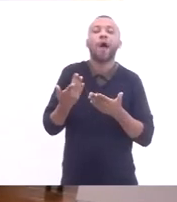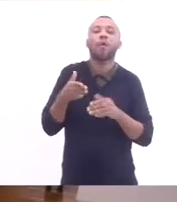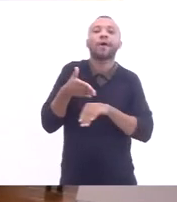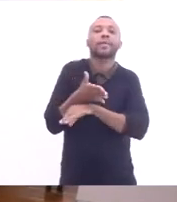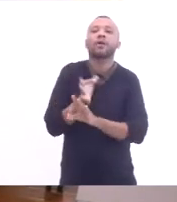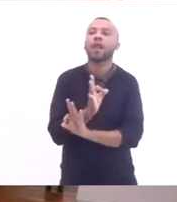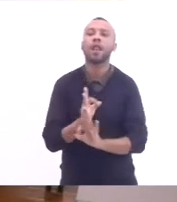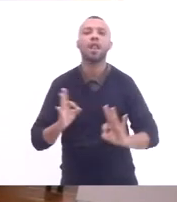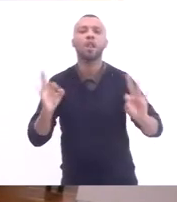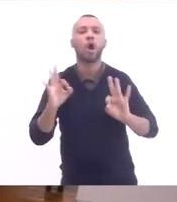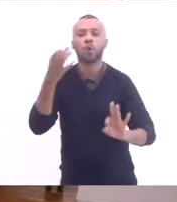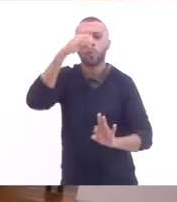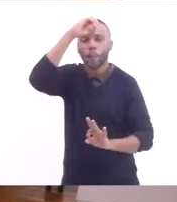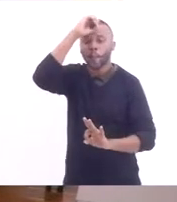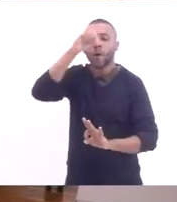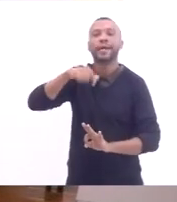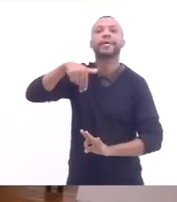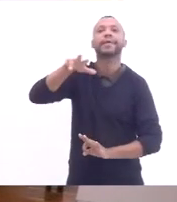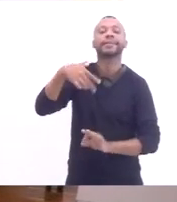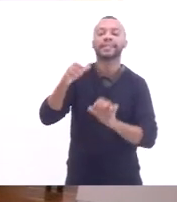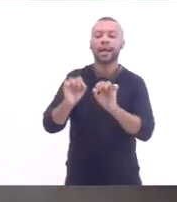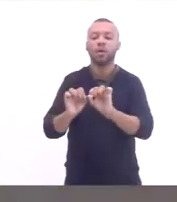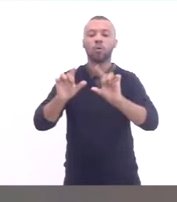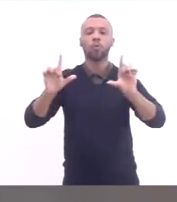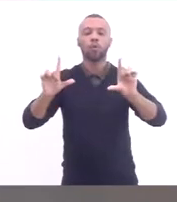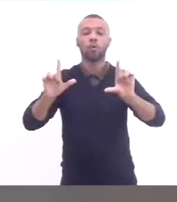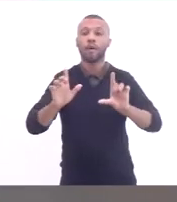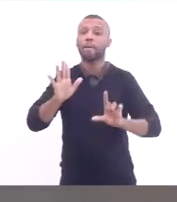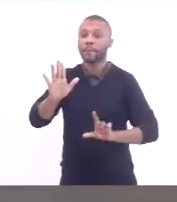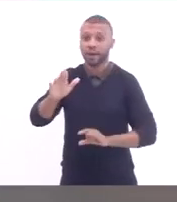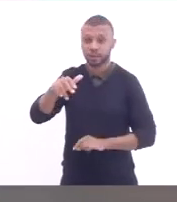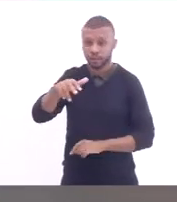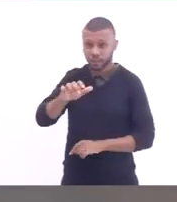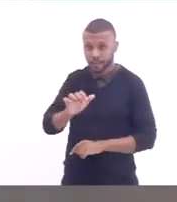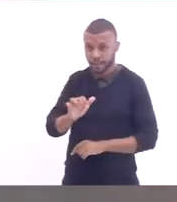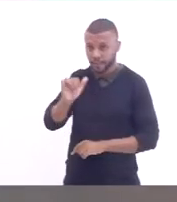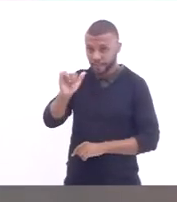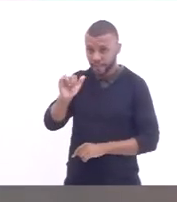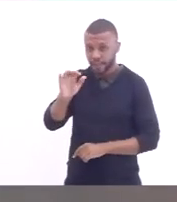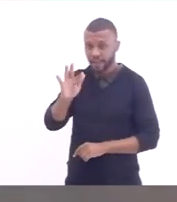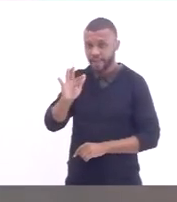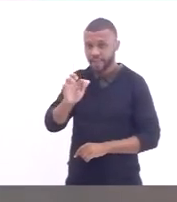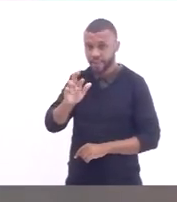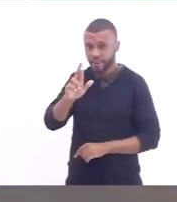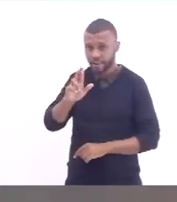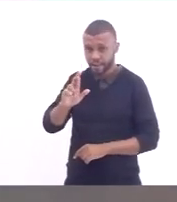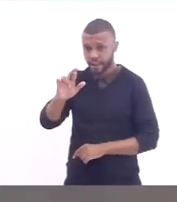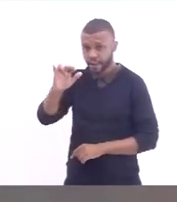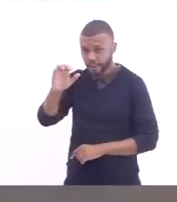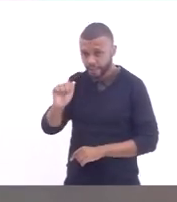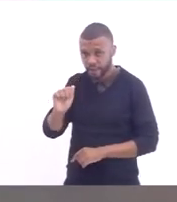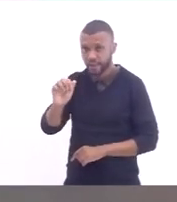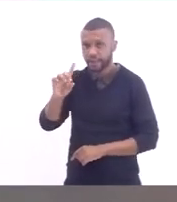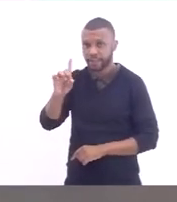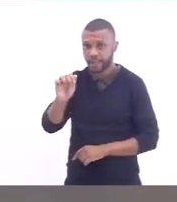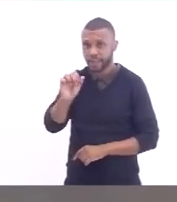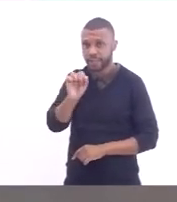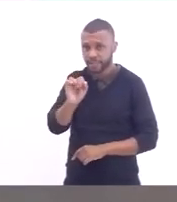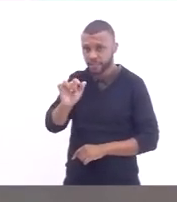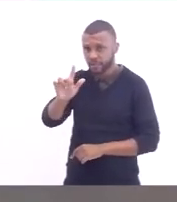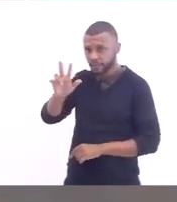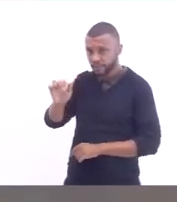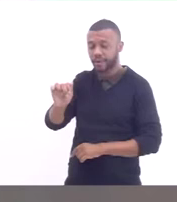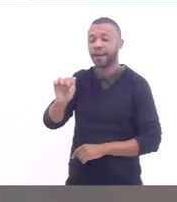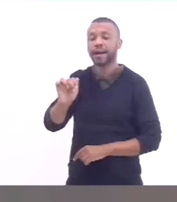ninguém. Mas está presente o Ney Ferreira da Silva, que estava presente na